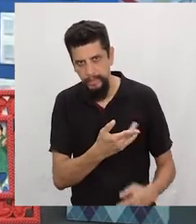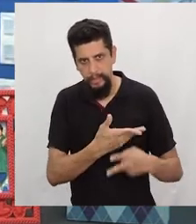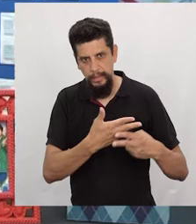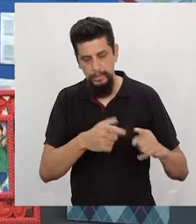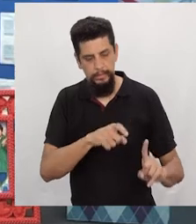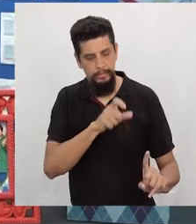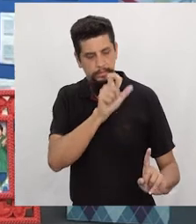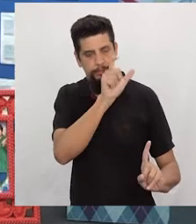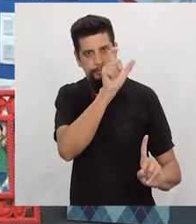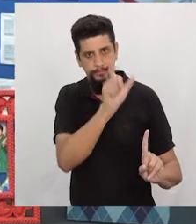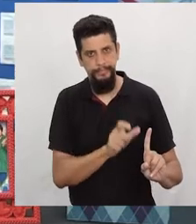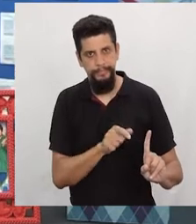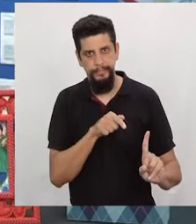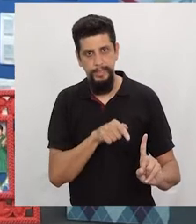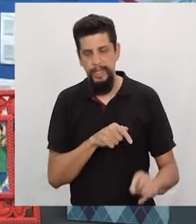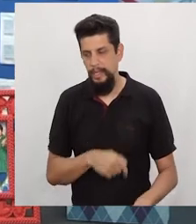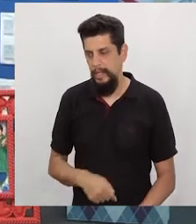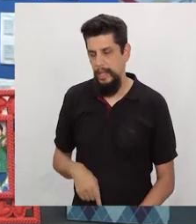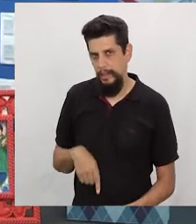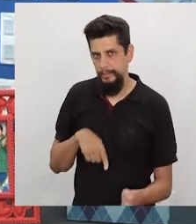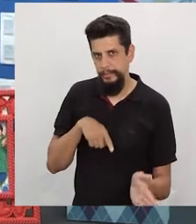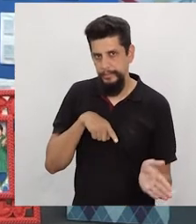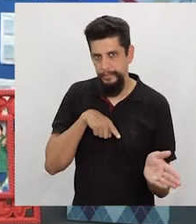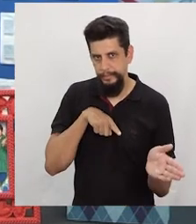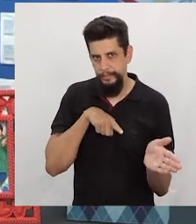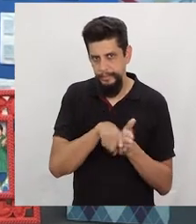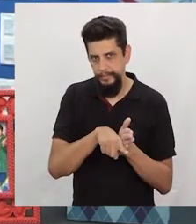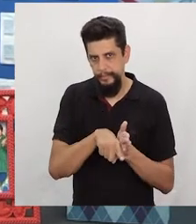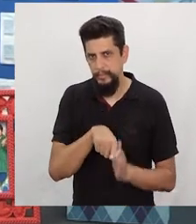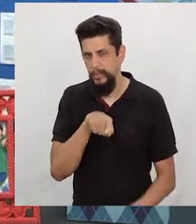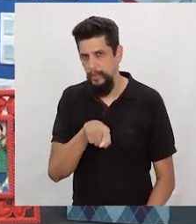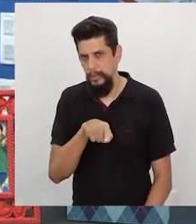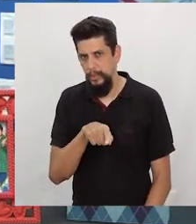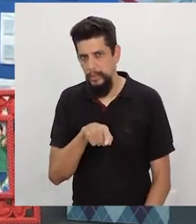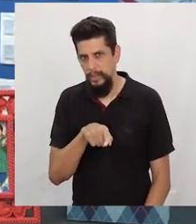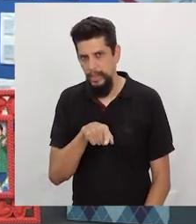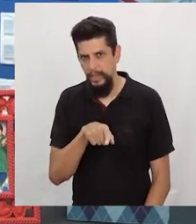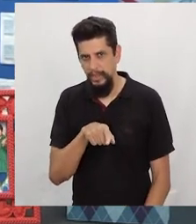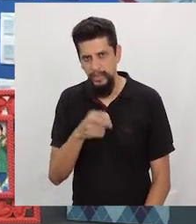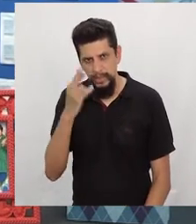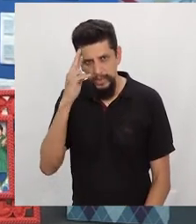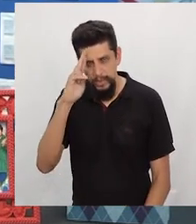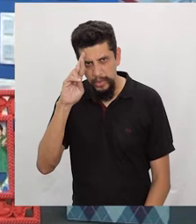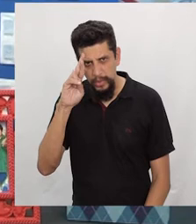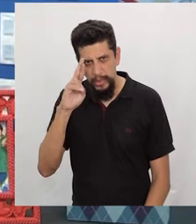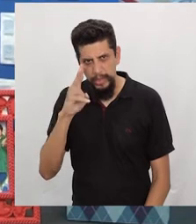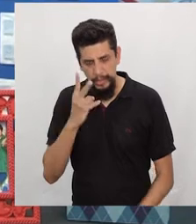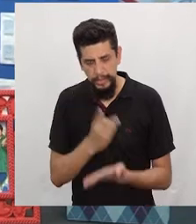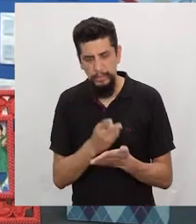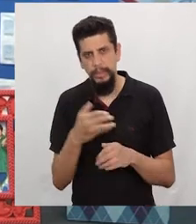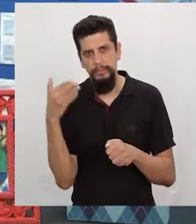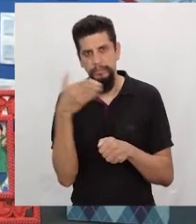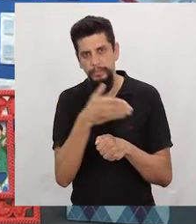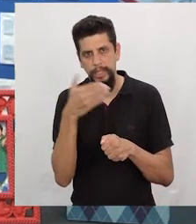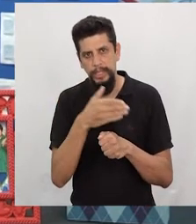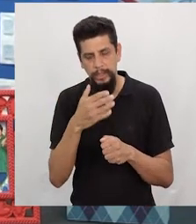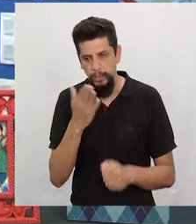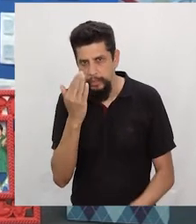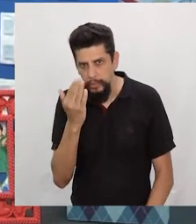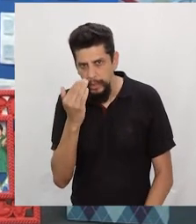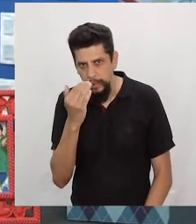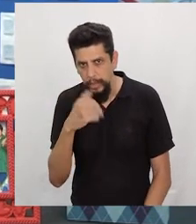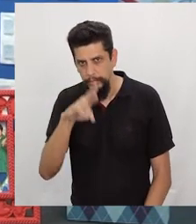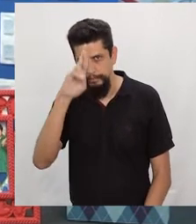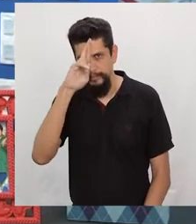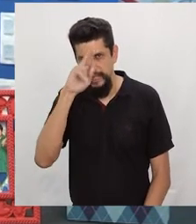para o seu Leão. Ela perguntou: "O senhor foi convidado para um jantar? Por